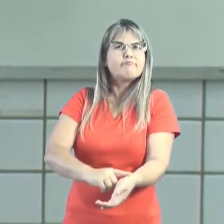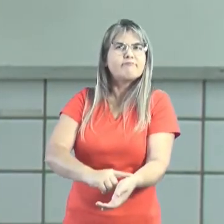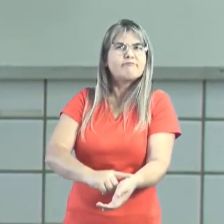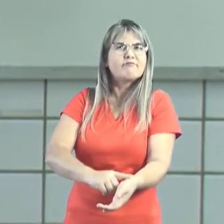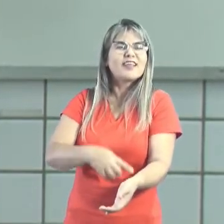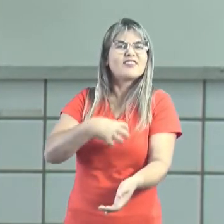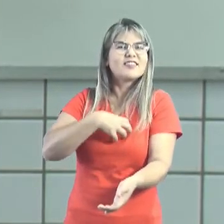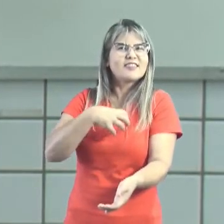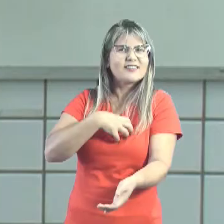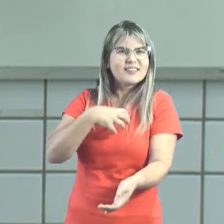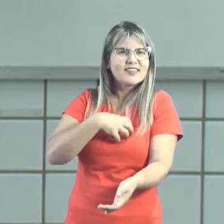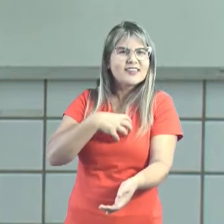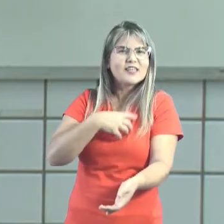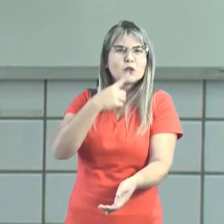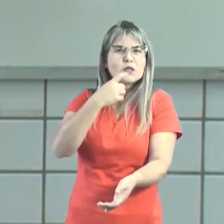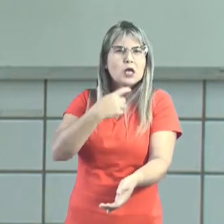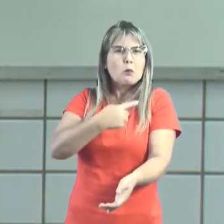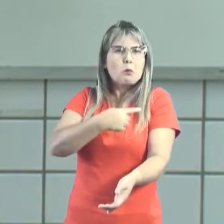não pulsam.